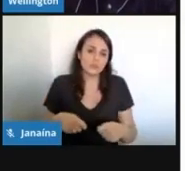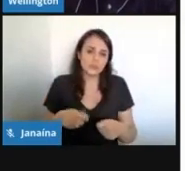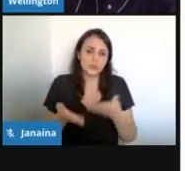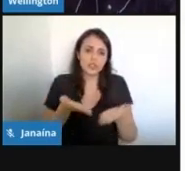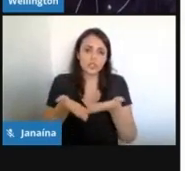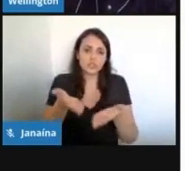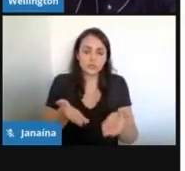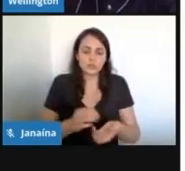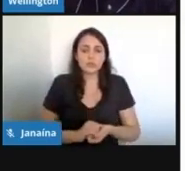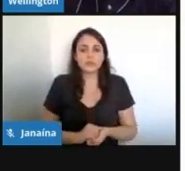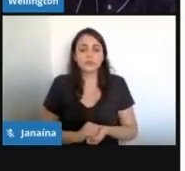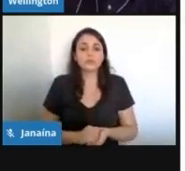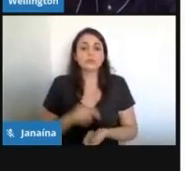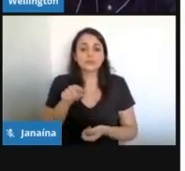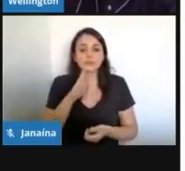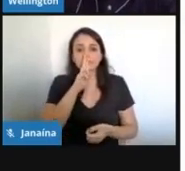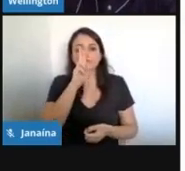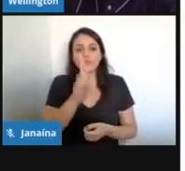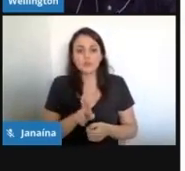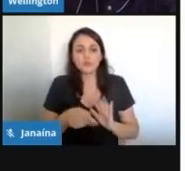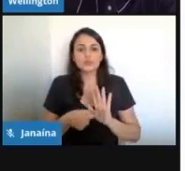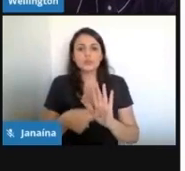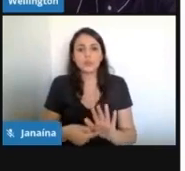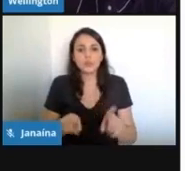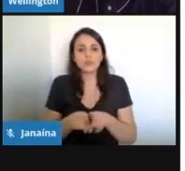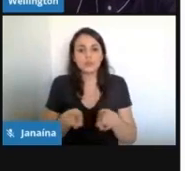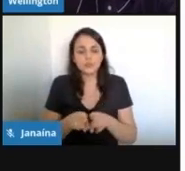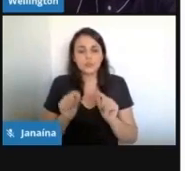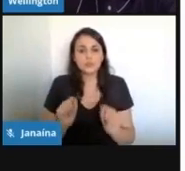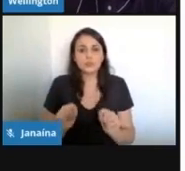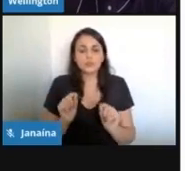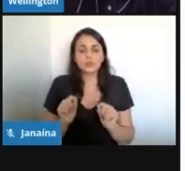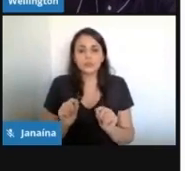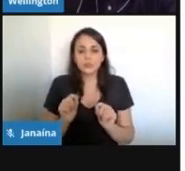Aqui, nesse resultado, nós temos